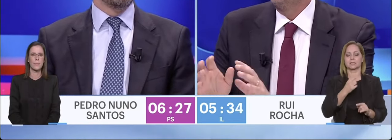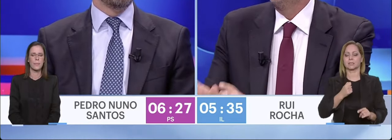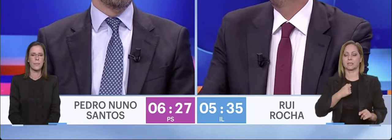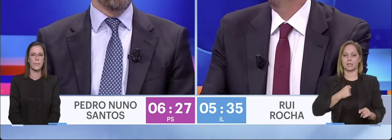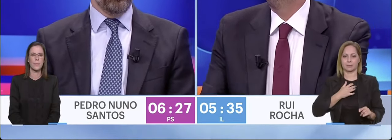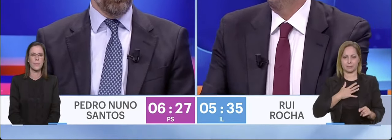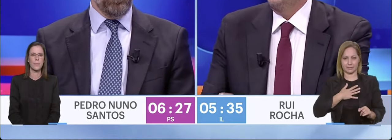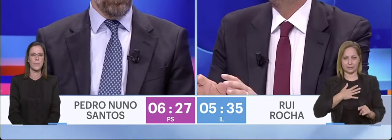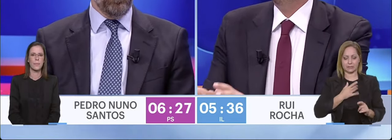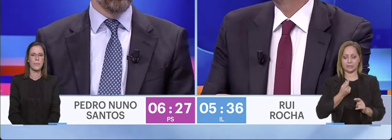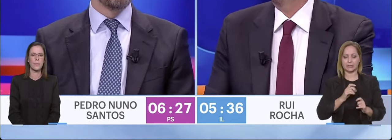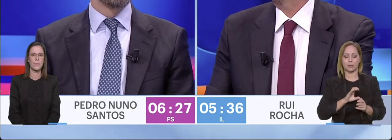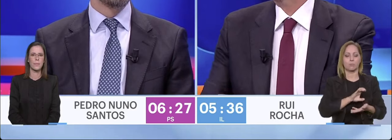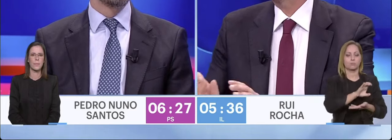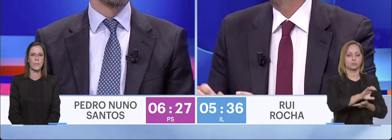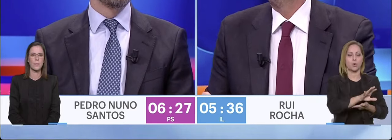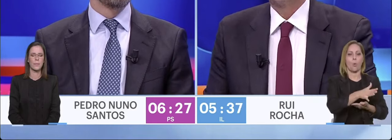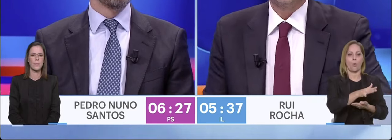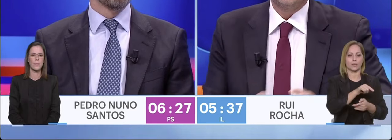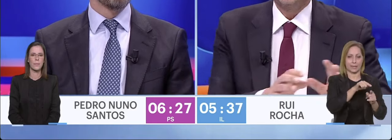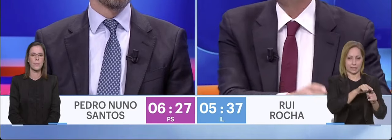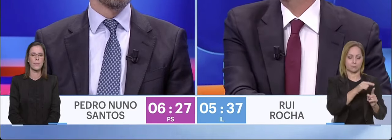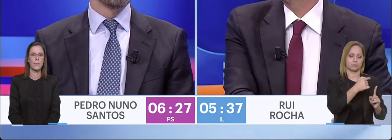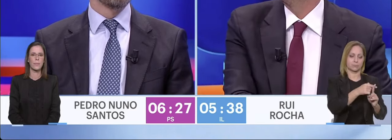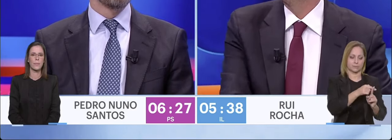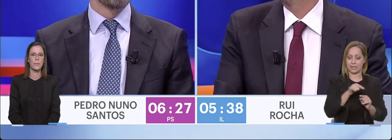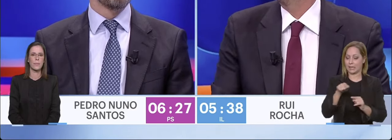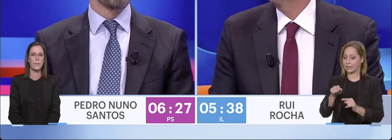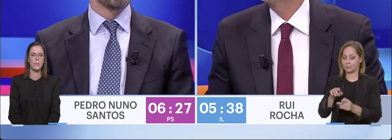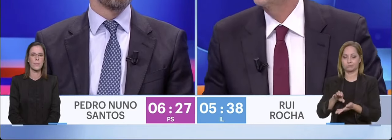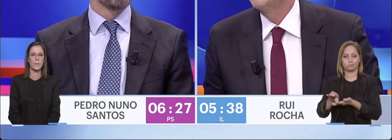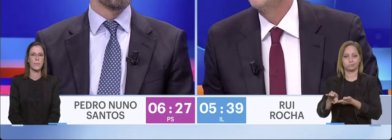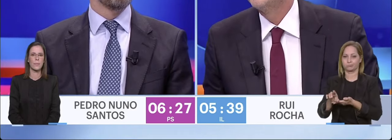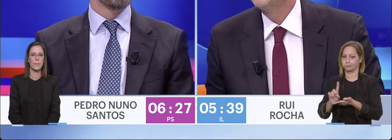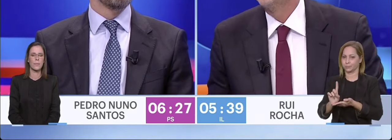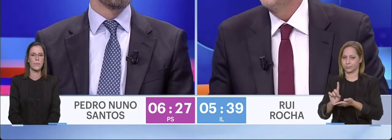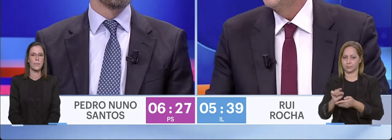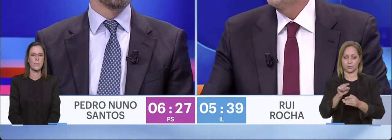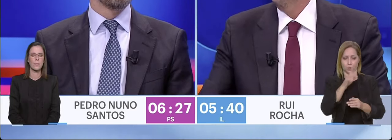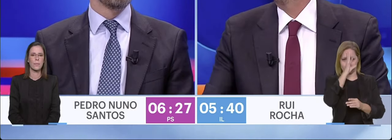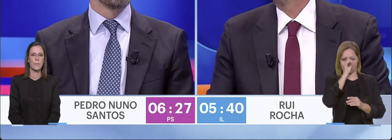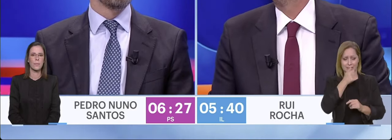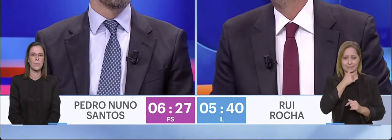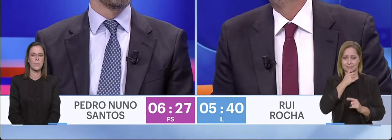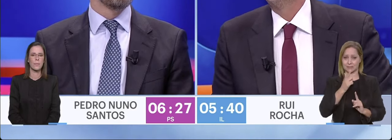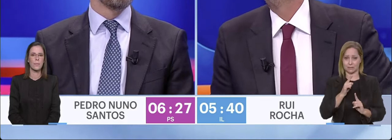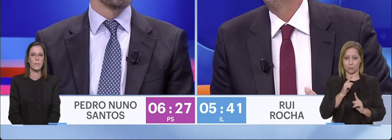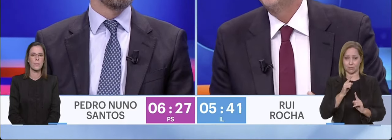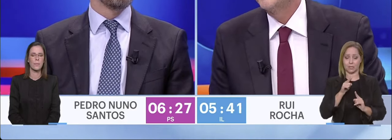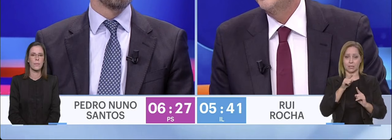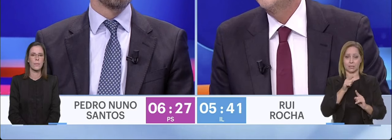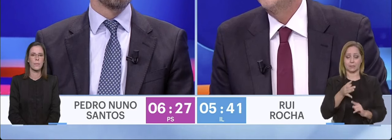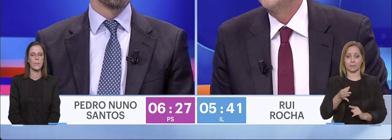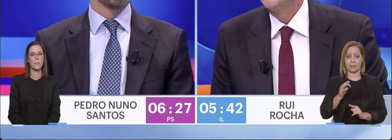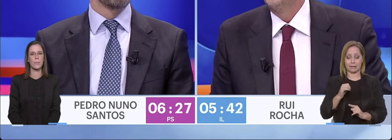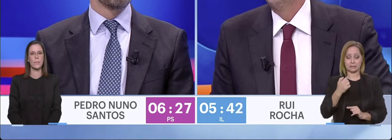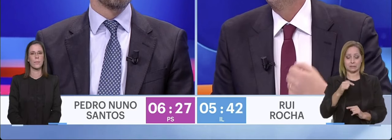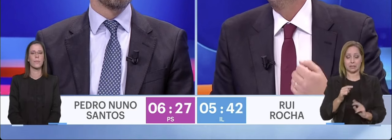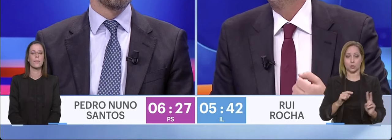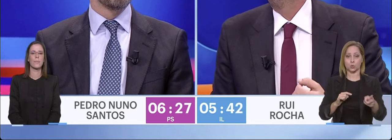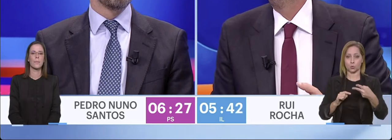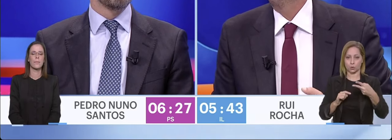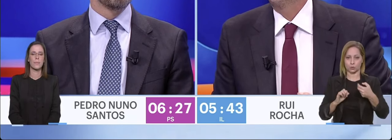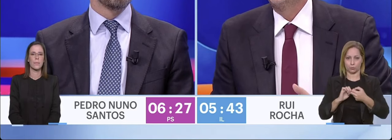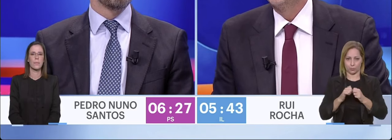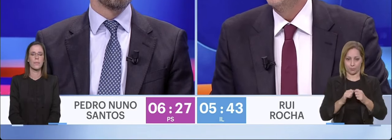deve meter o dinheiro aqui então tem benefício ali já não portanto não é o estado que tem fazer isto e o PS tem dois problemas nesta altura